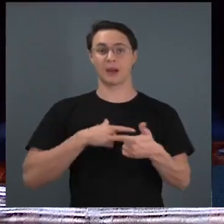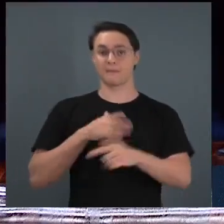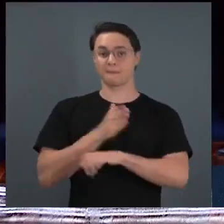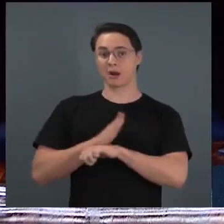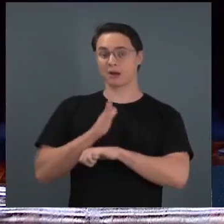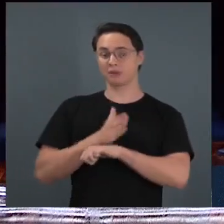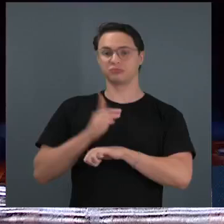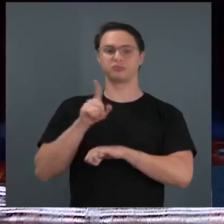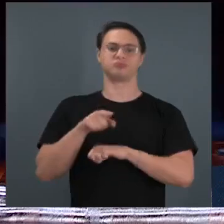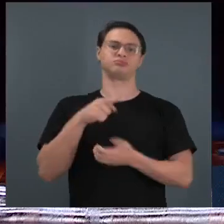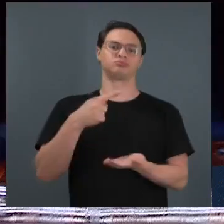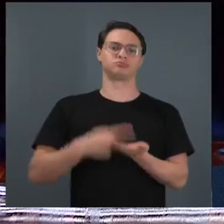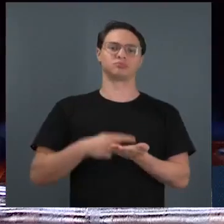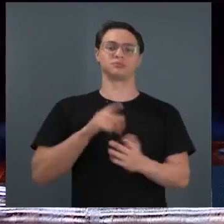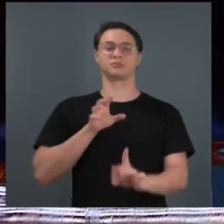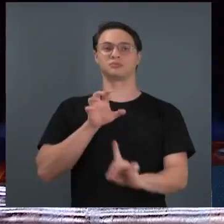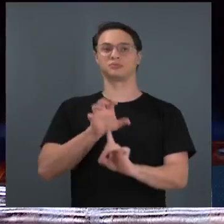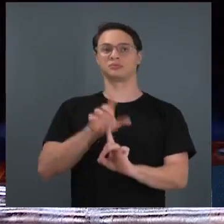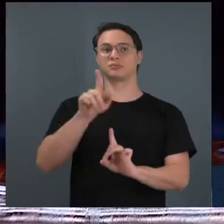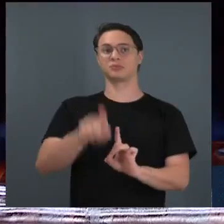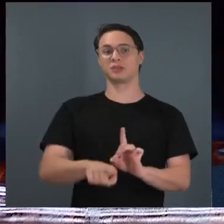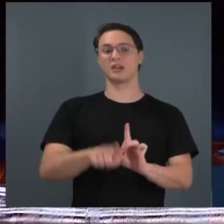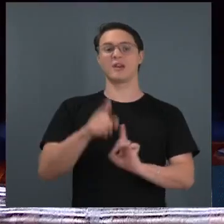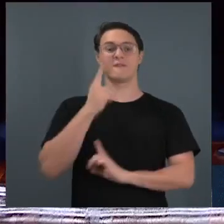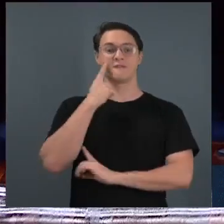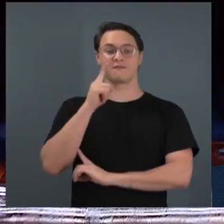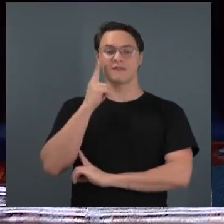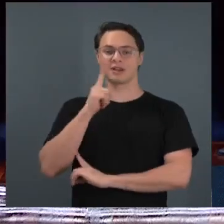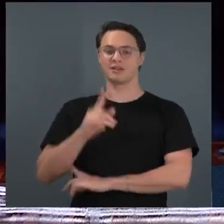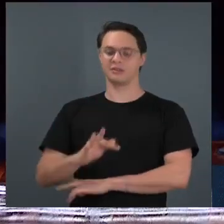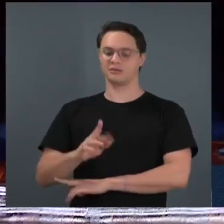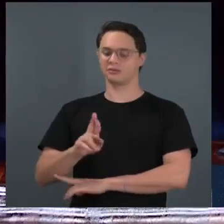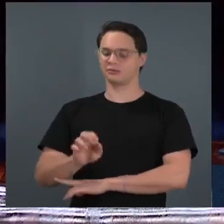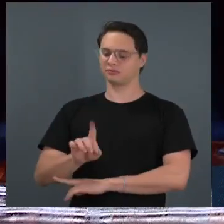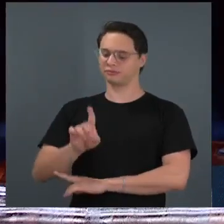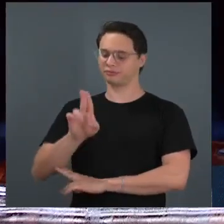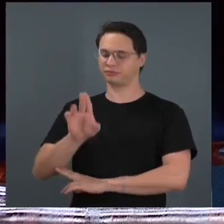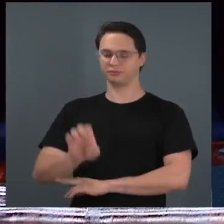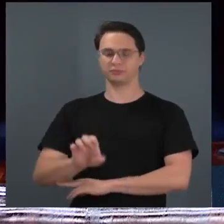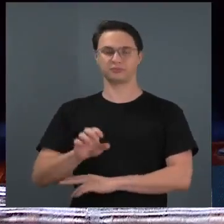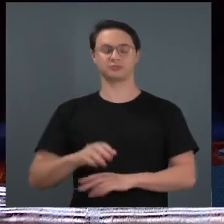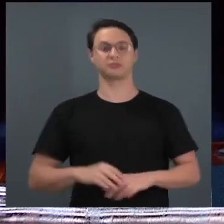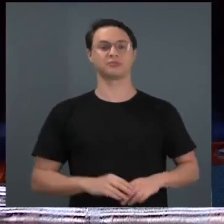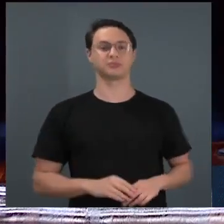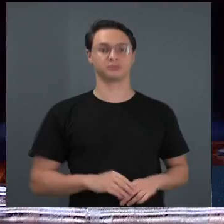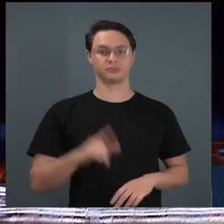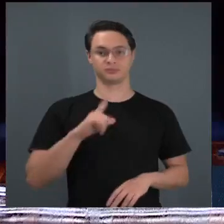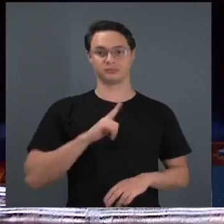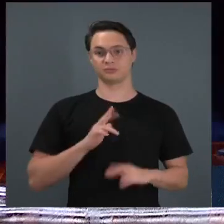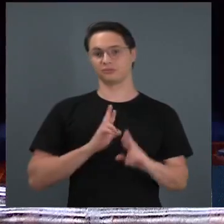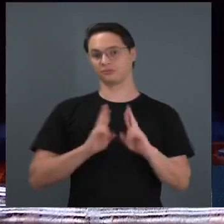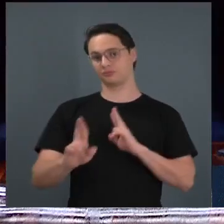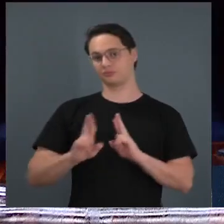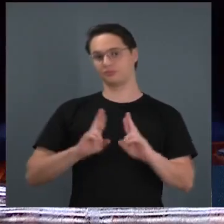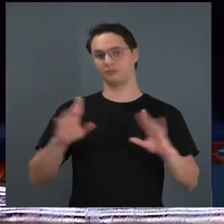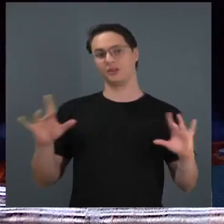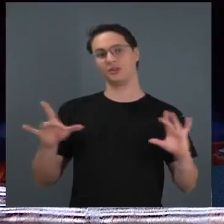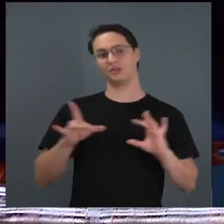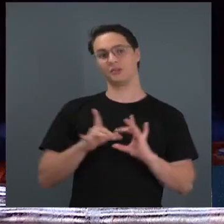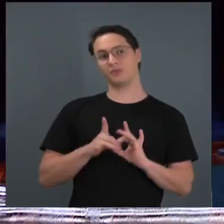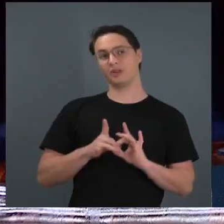se configura como fraude ao ocultar uma relação empregatícia